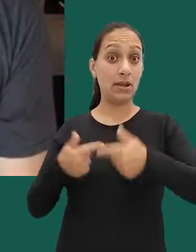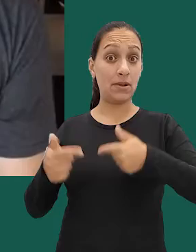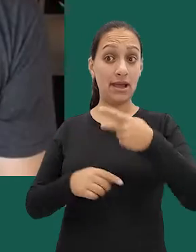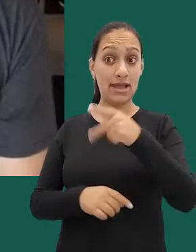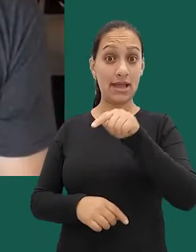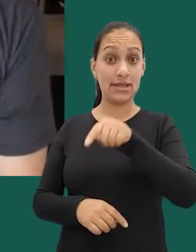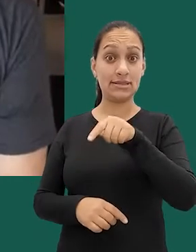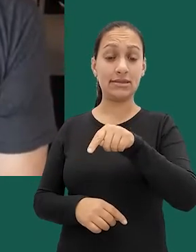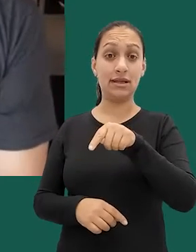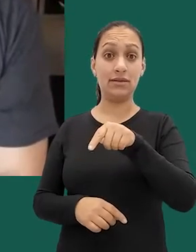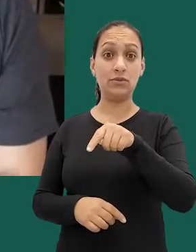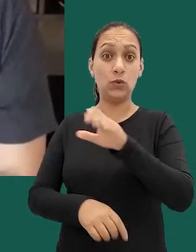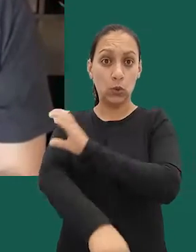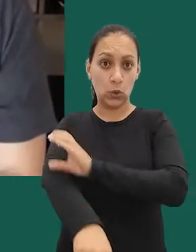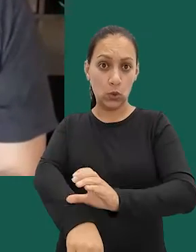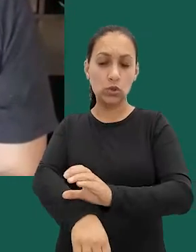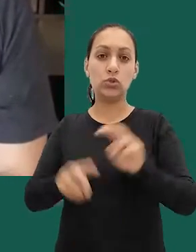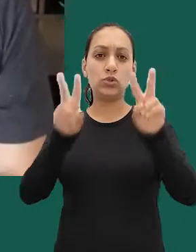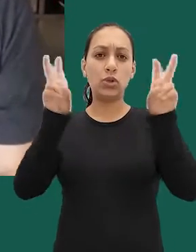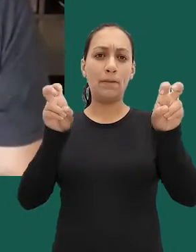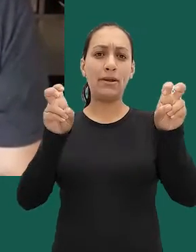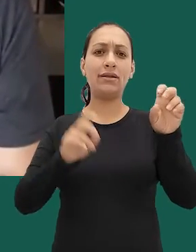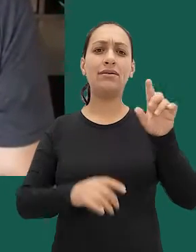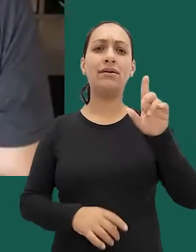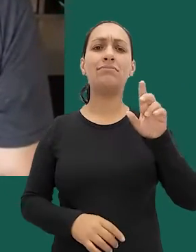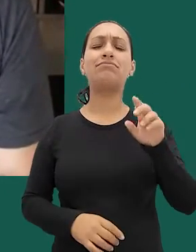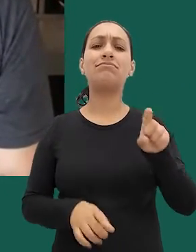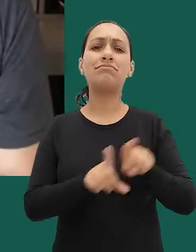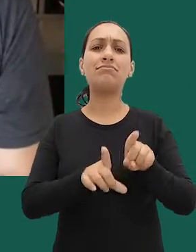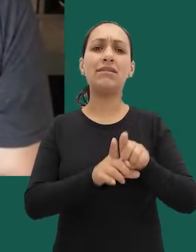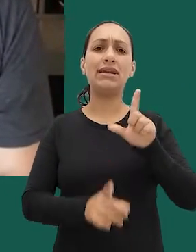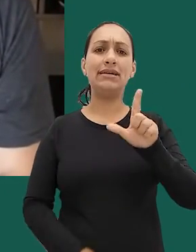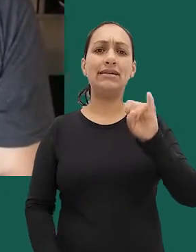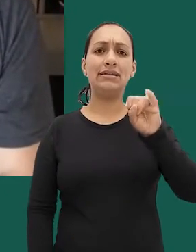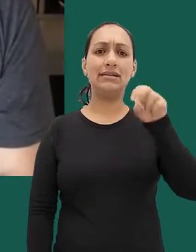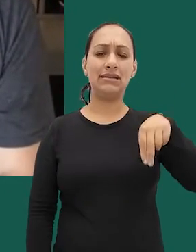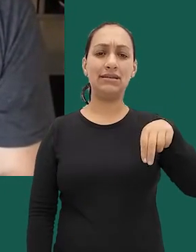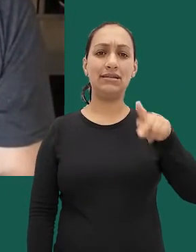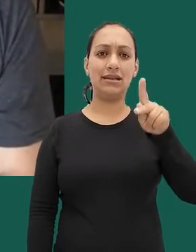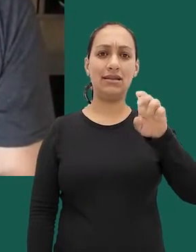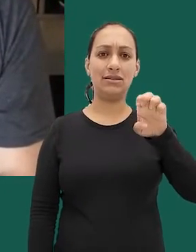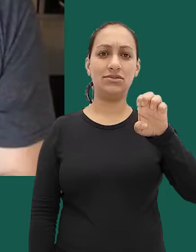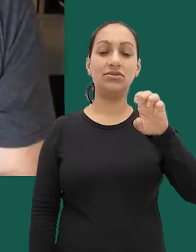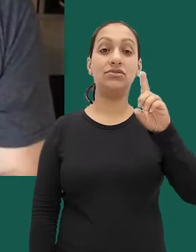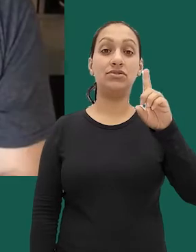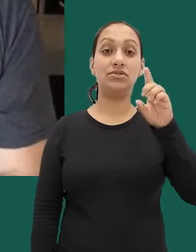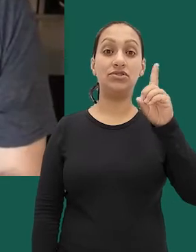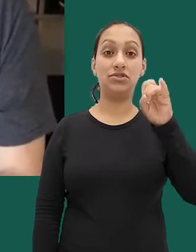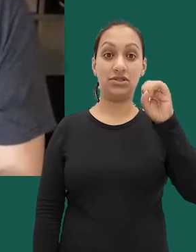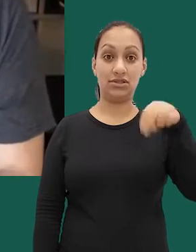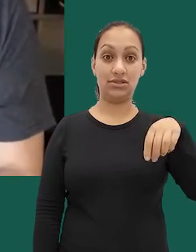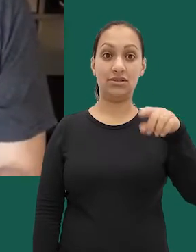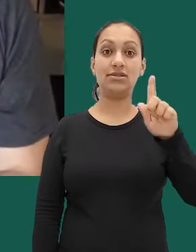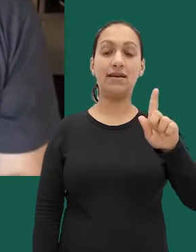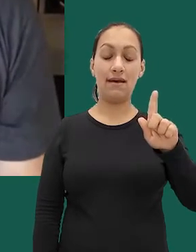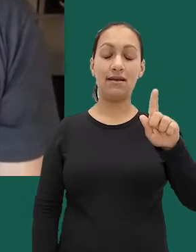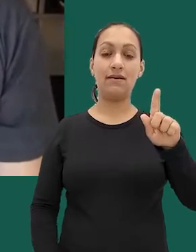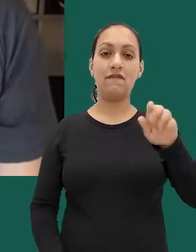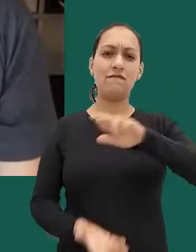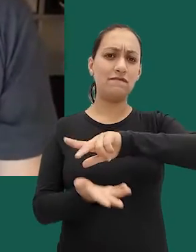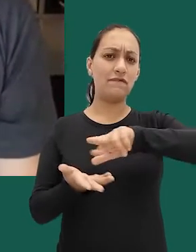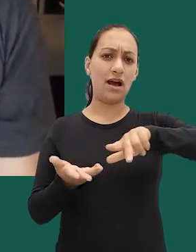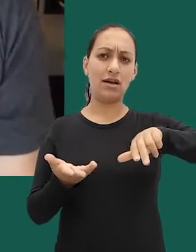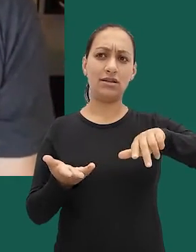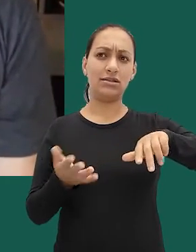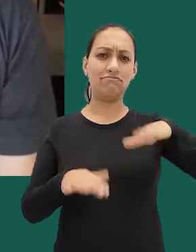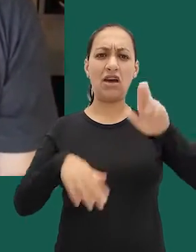de LinkedIn e currículo com padrão internacional. Varia muito de indústria para indústria, enfim, mas a gente tem muito essa dificuldade. Eu que